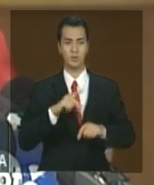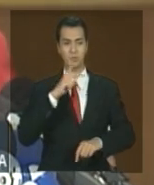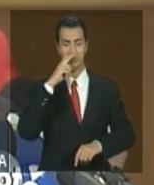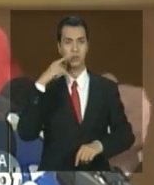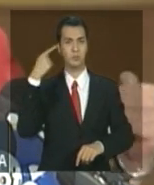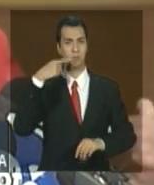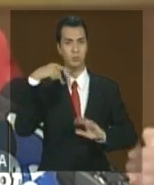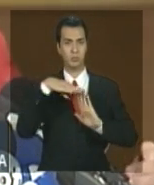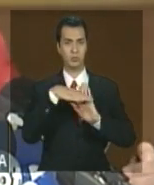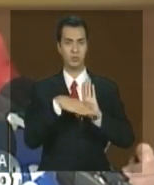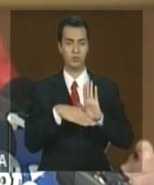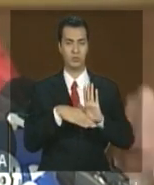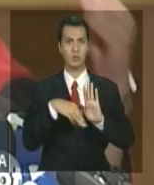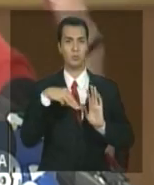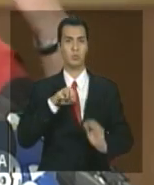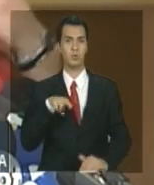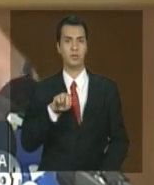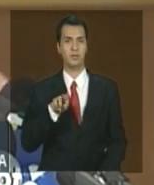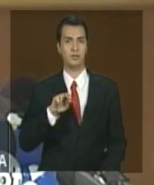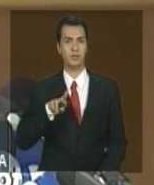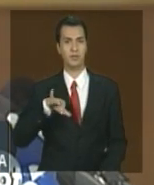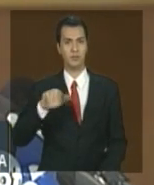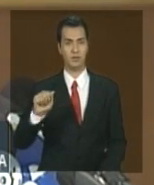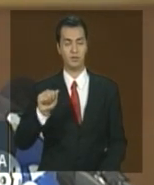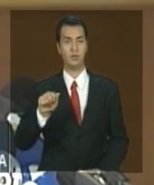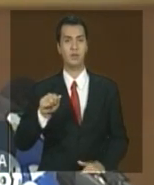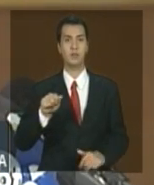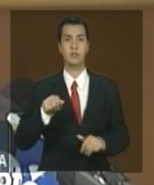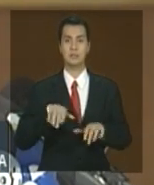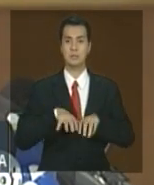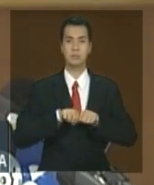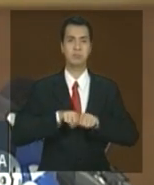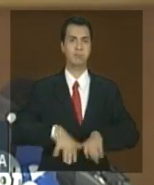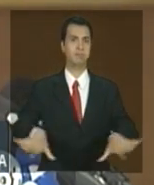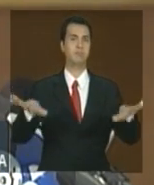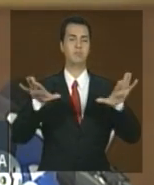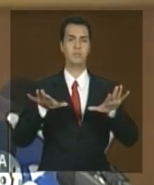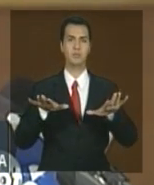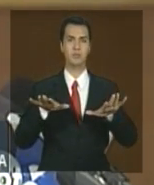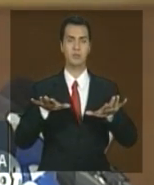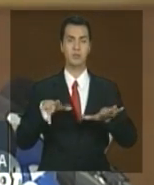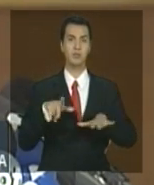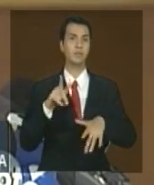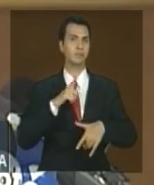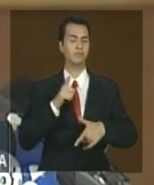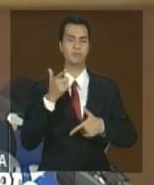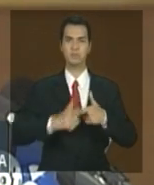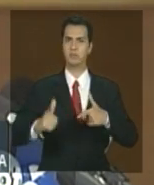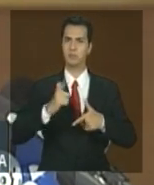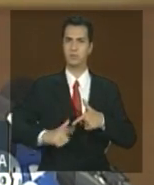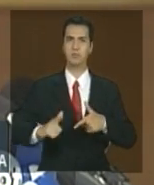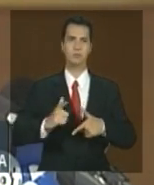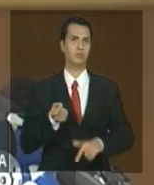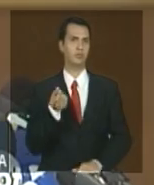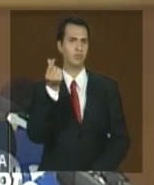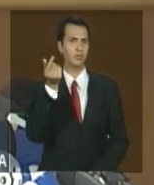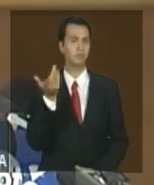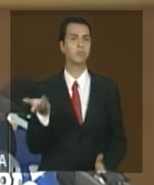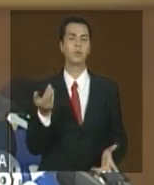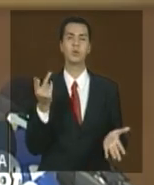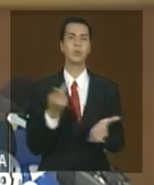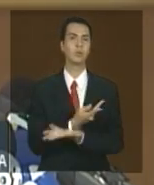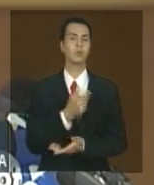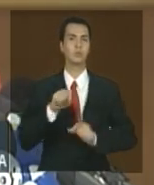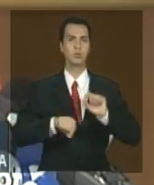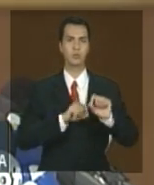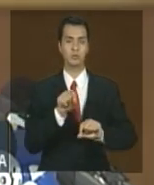políticas monetárias expansionistas que levam a um verdadeiro tsunami monetário. Qual é a consequência?